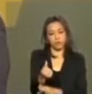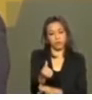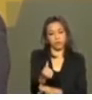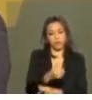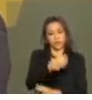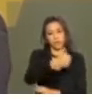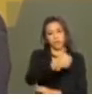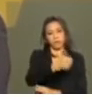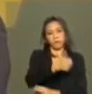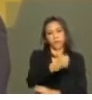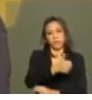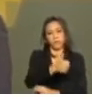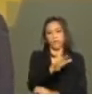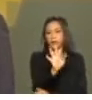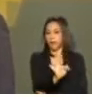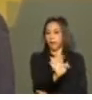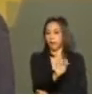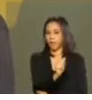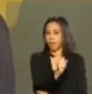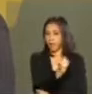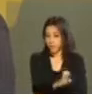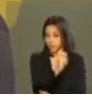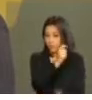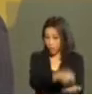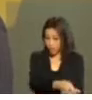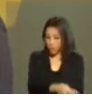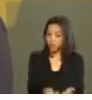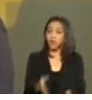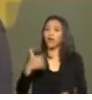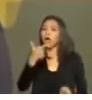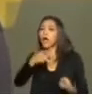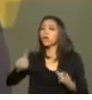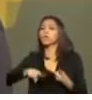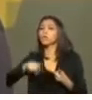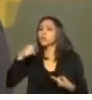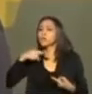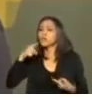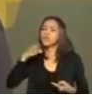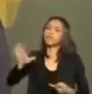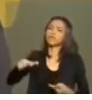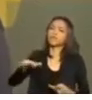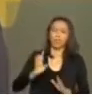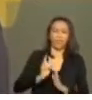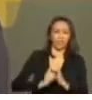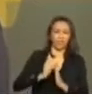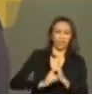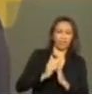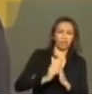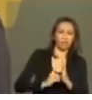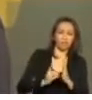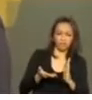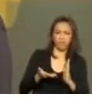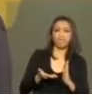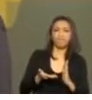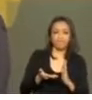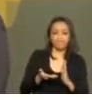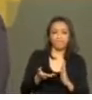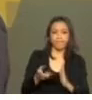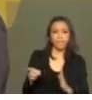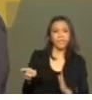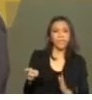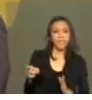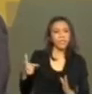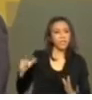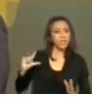primeira fase, né, do pagamento. E a outra dúvida é a respeito de um decreto que o senhor ministro